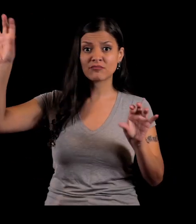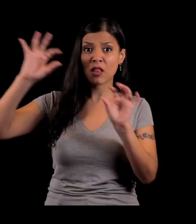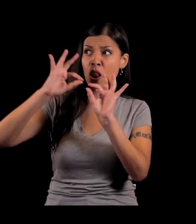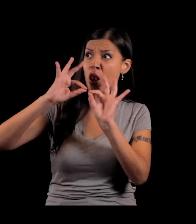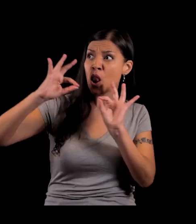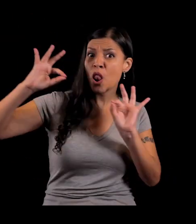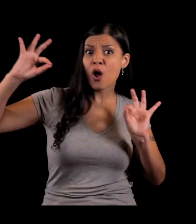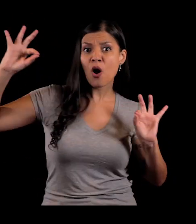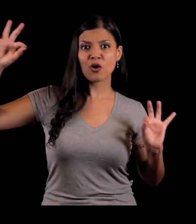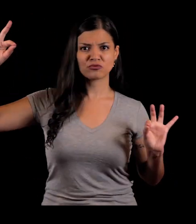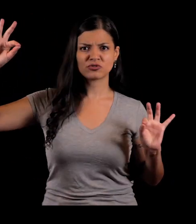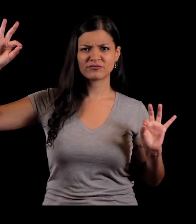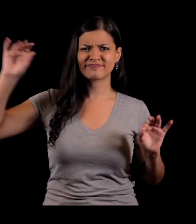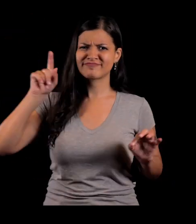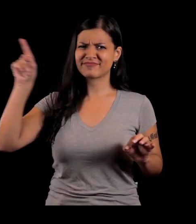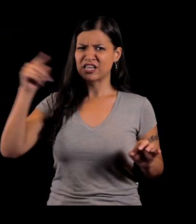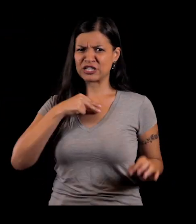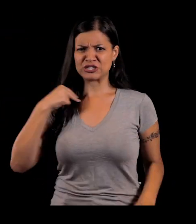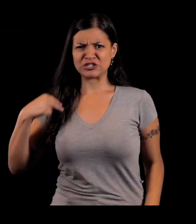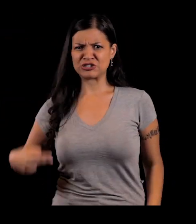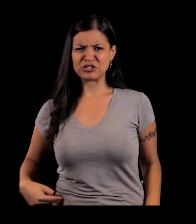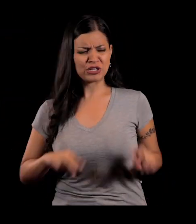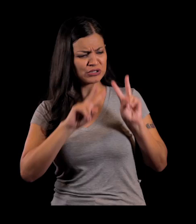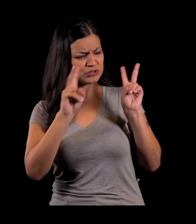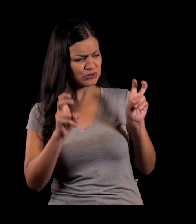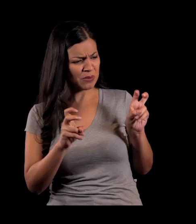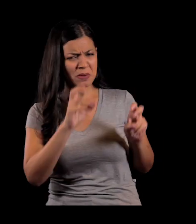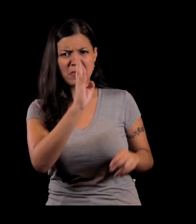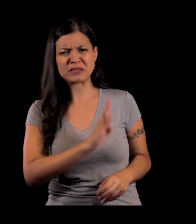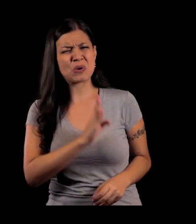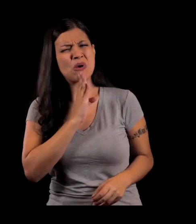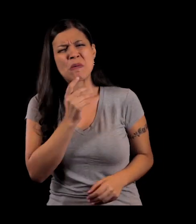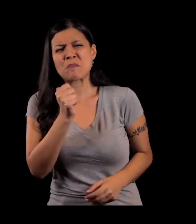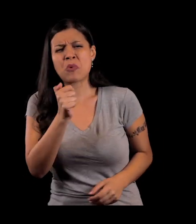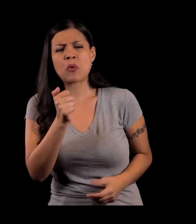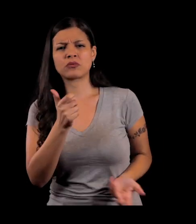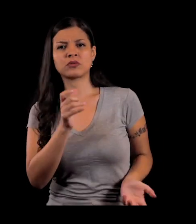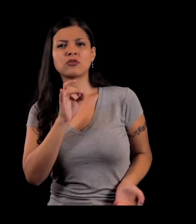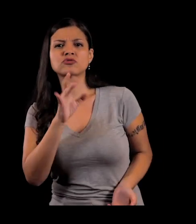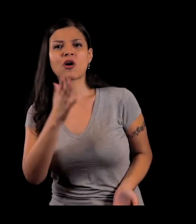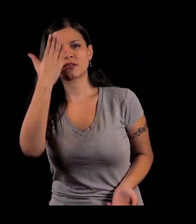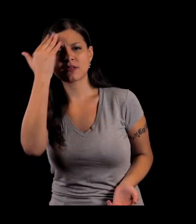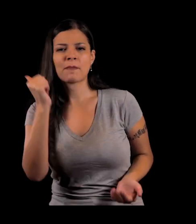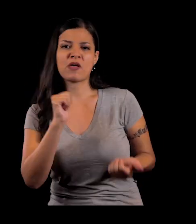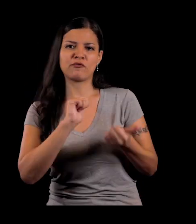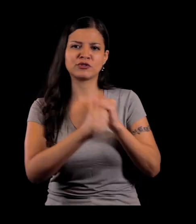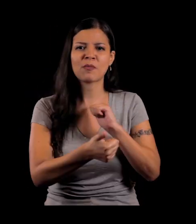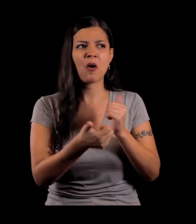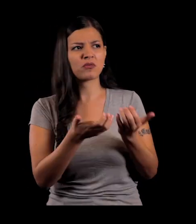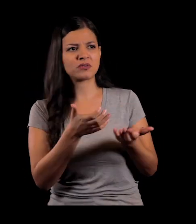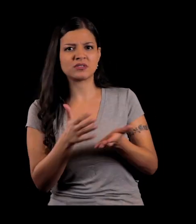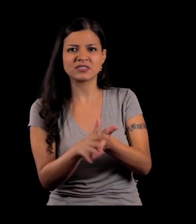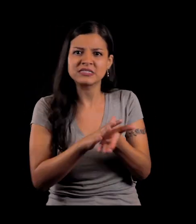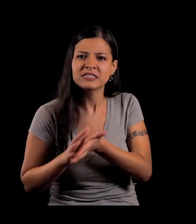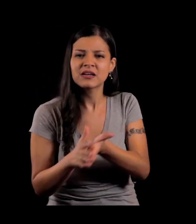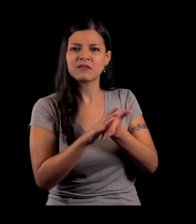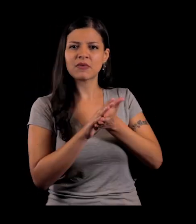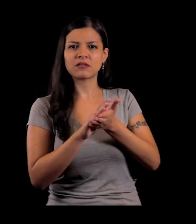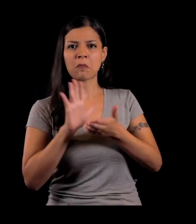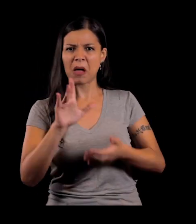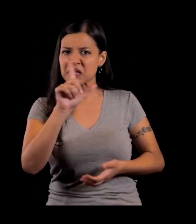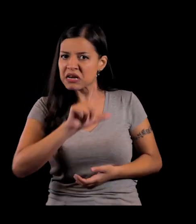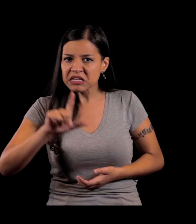O povo chinês sabe muito bem do futebol do Brasil, sabe algo de samba. Mas quanto à